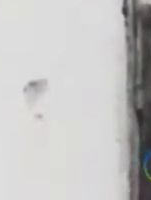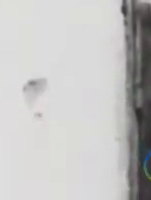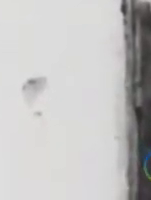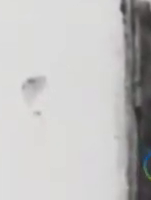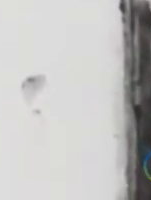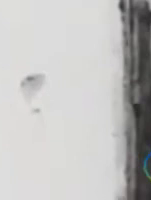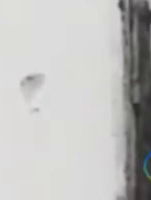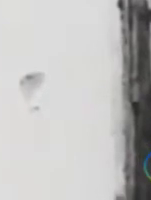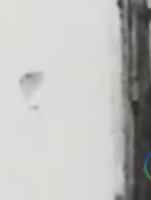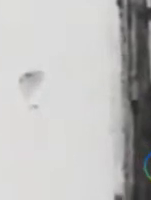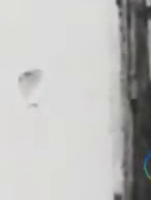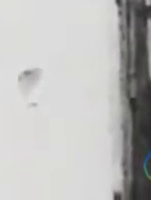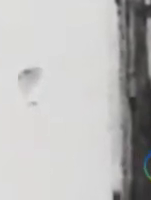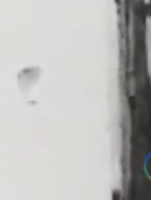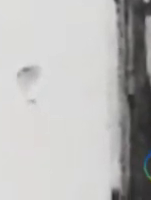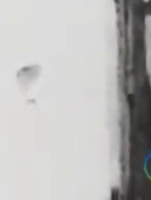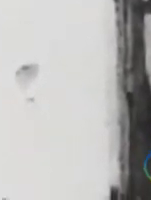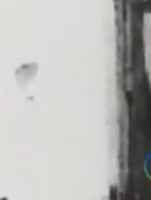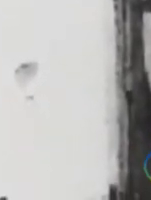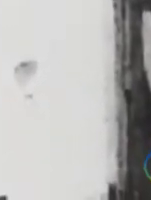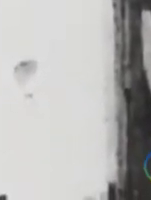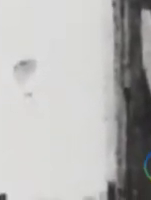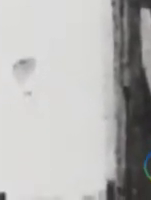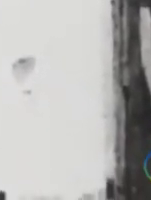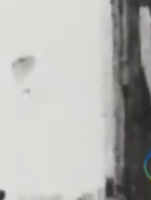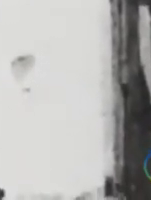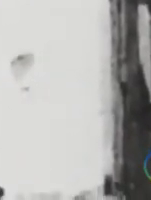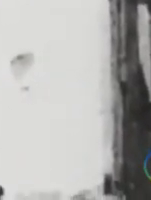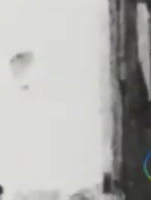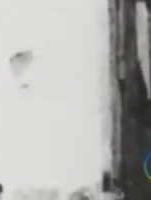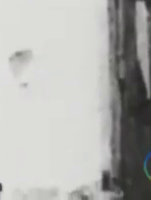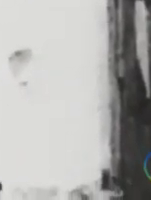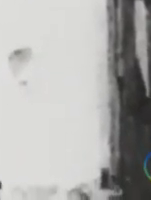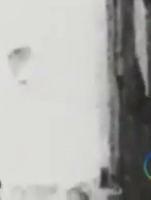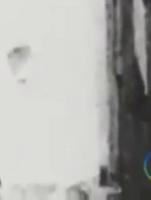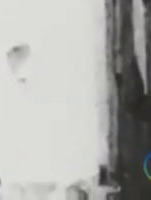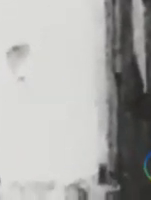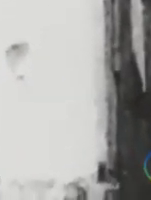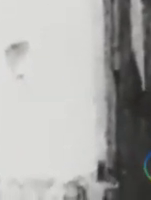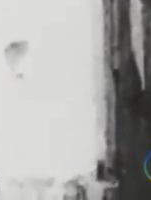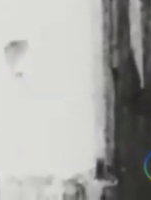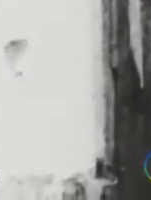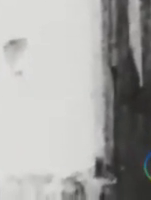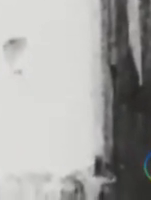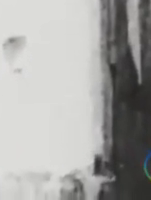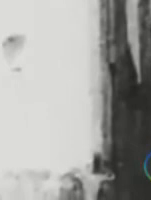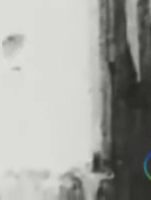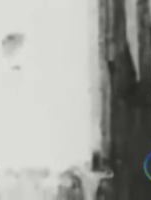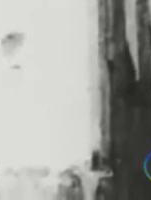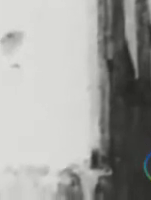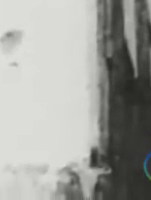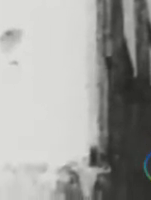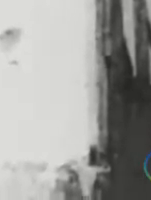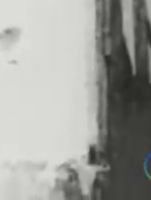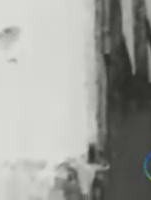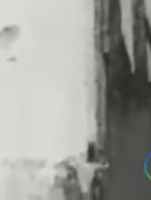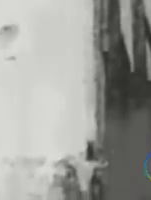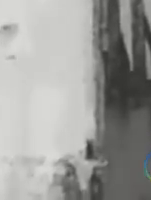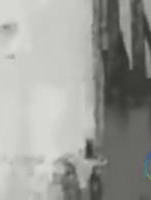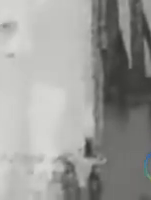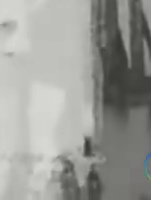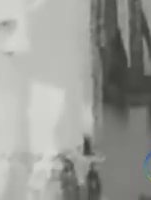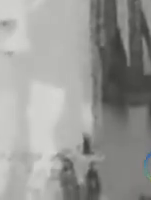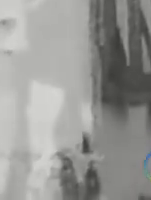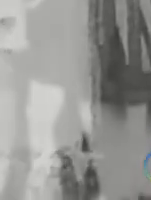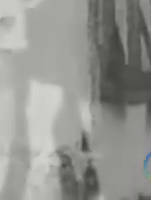podemos divisar o homem que deve estar surgindo na Terra para a construção do mundo novo?